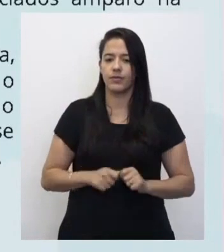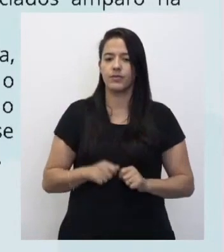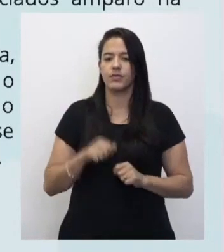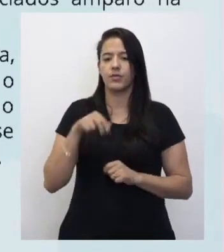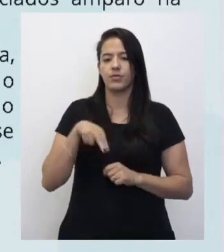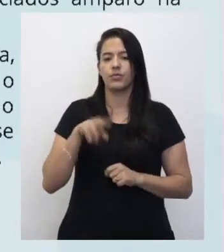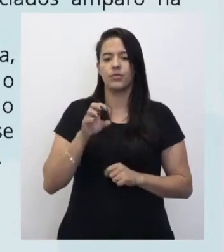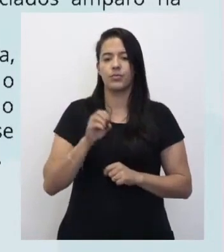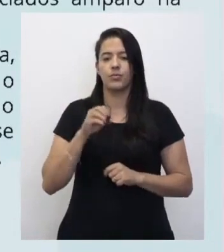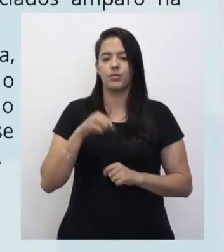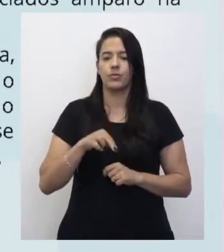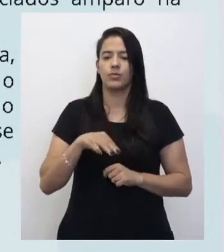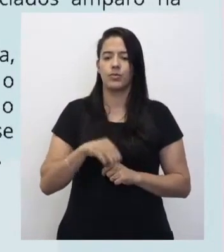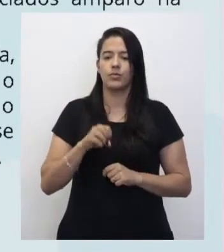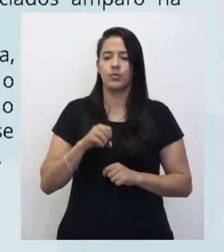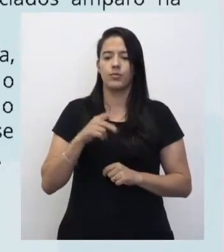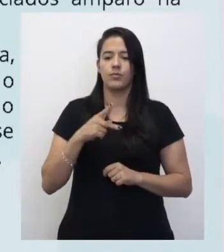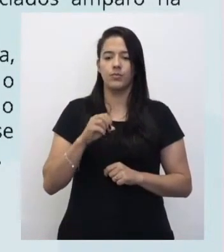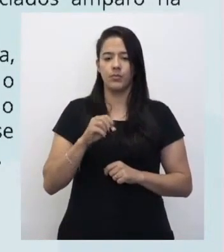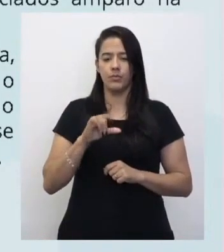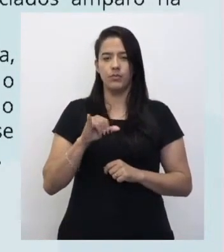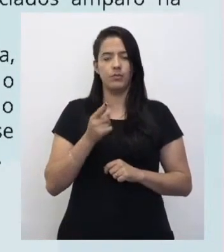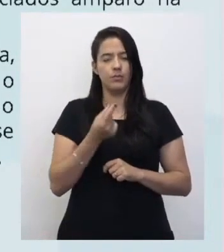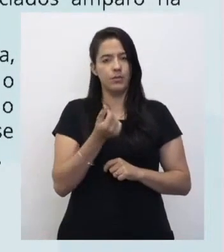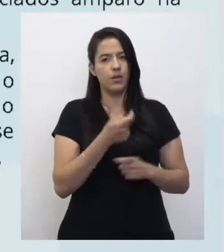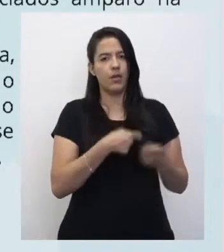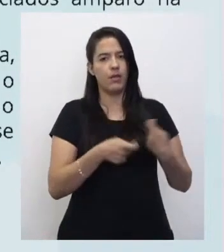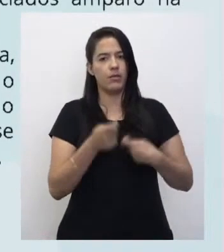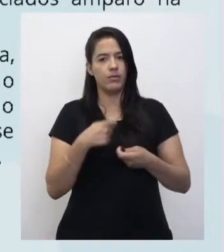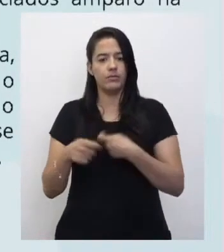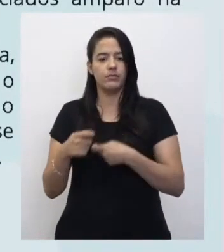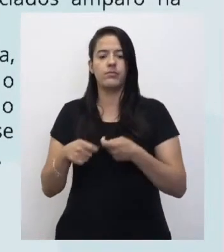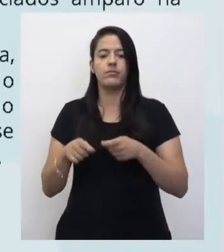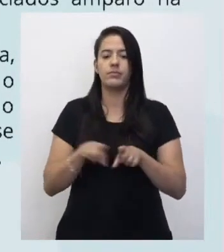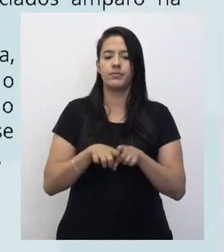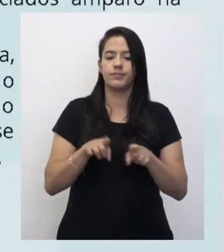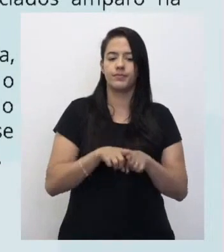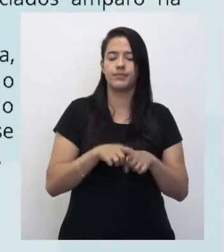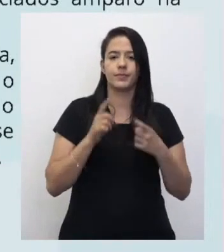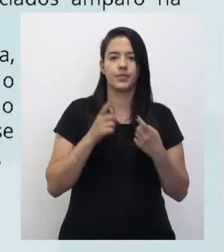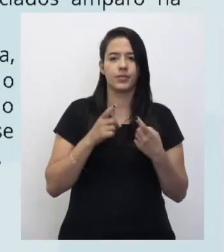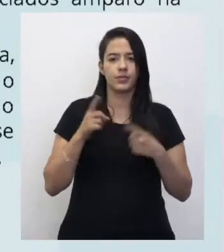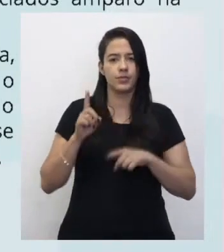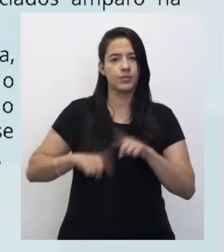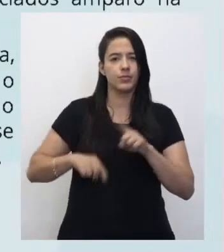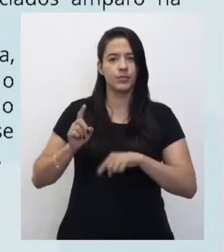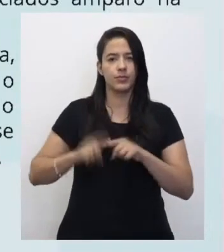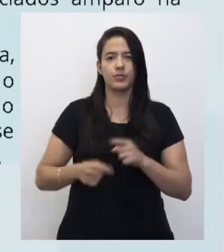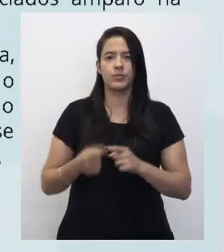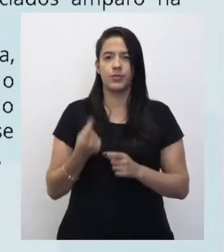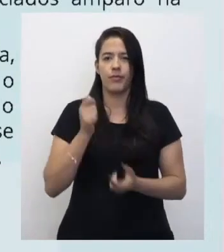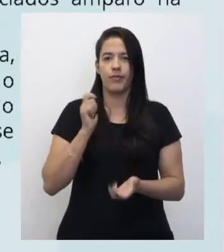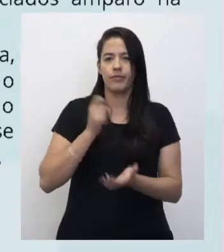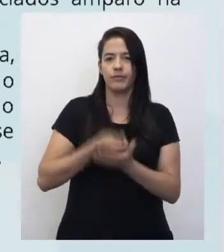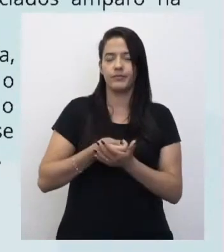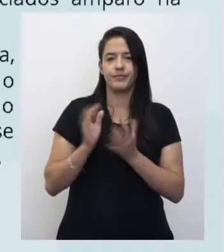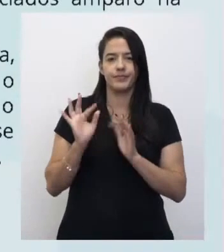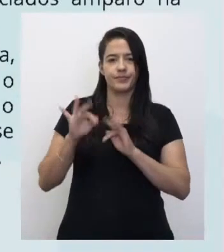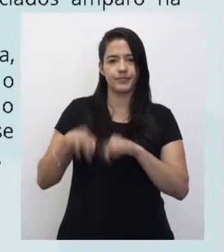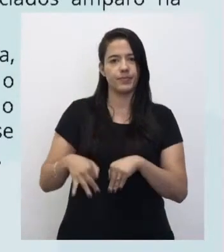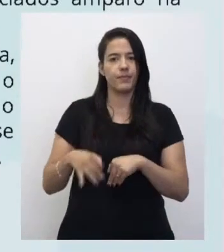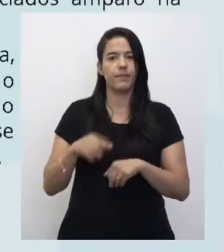novo, né? Controlar a qualidade, a quantidade e o preço final dos produtos e combater a concorrência entre